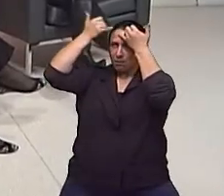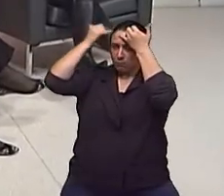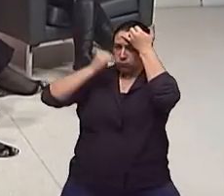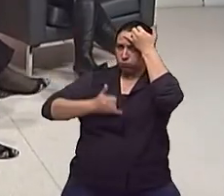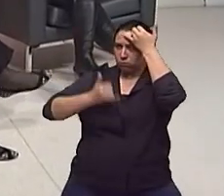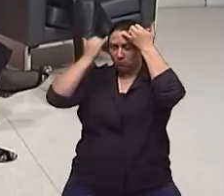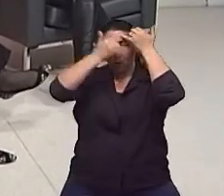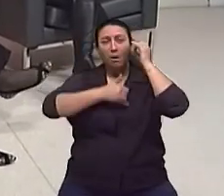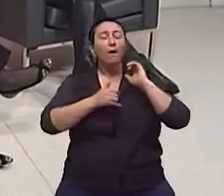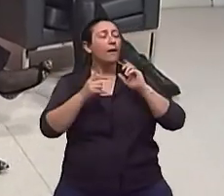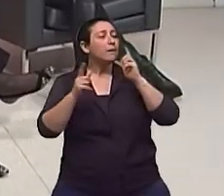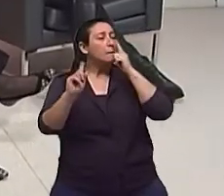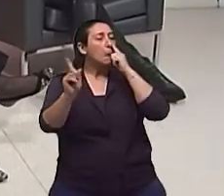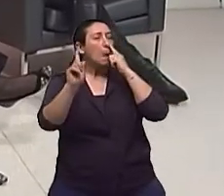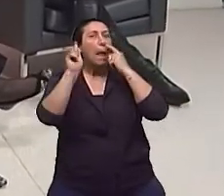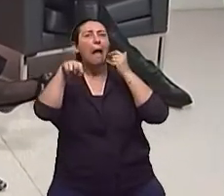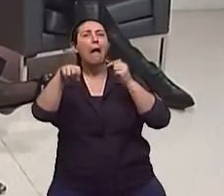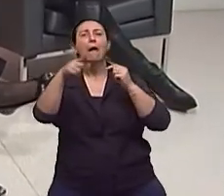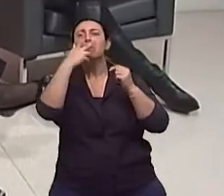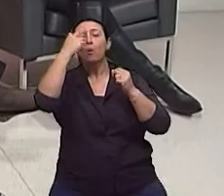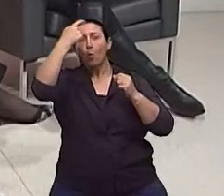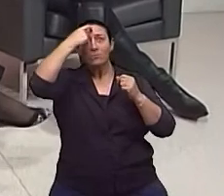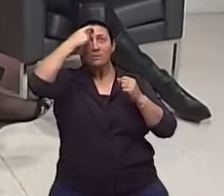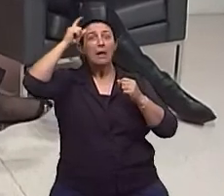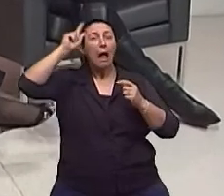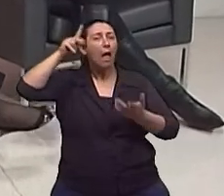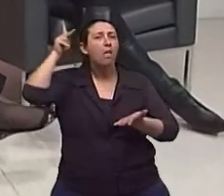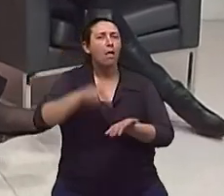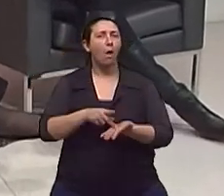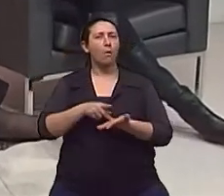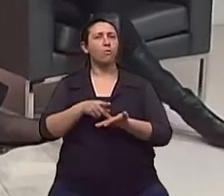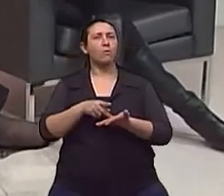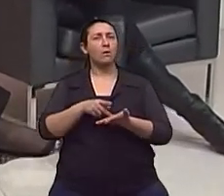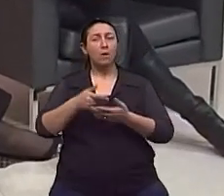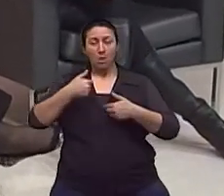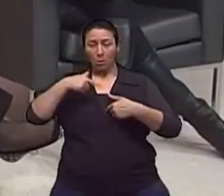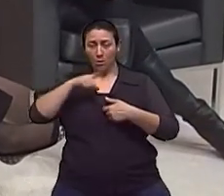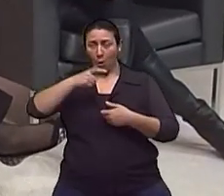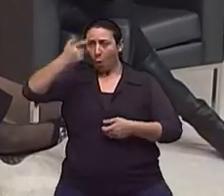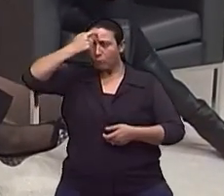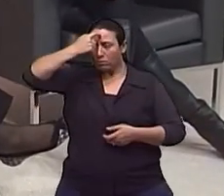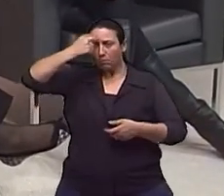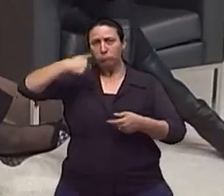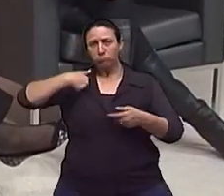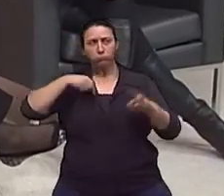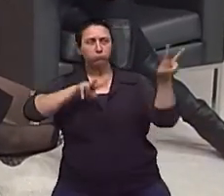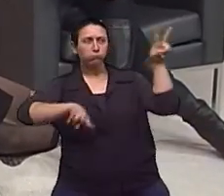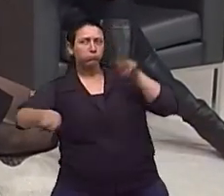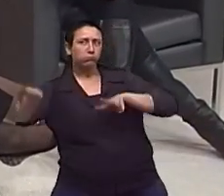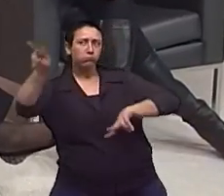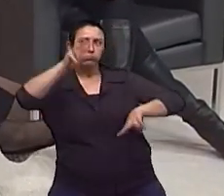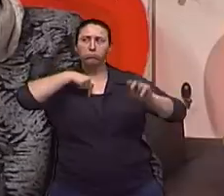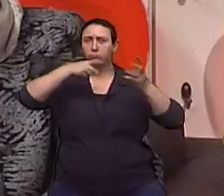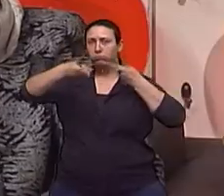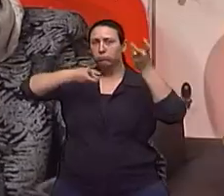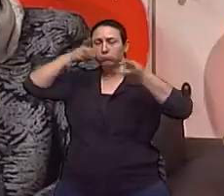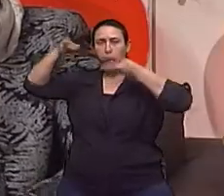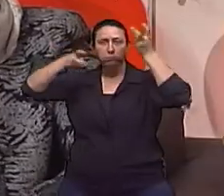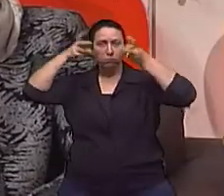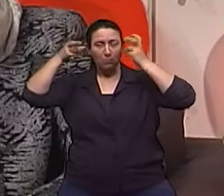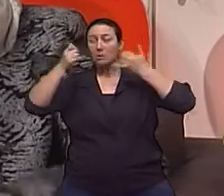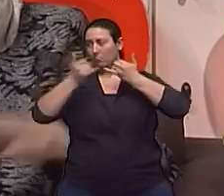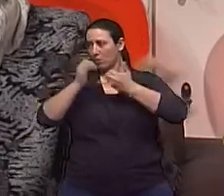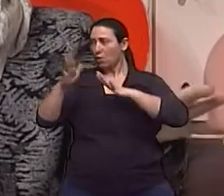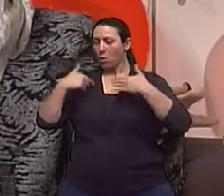não não ela A consciência é algo real a ou então por exemplo assim ó quando a gente está aqui nessa dimensão física a gente